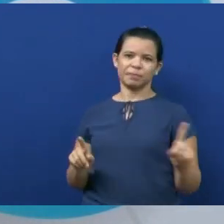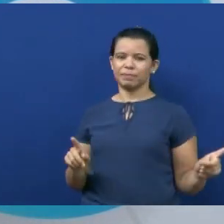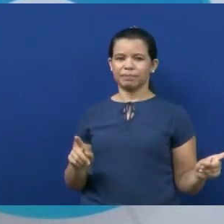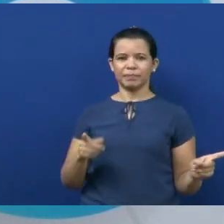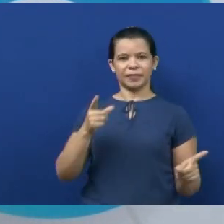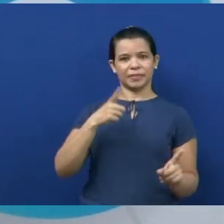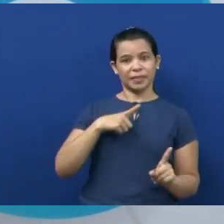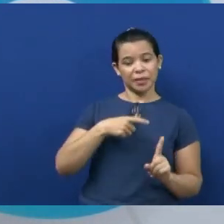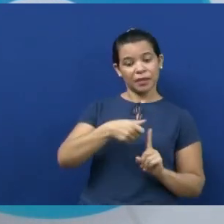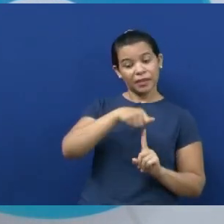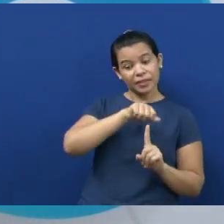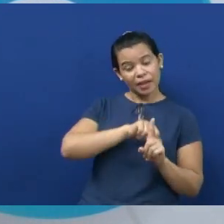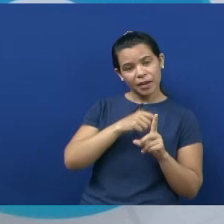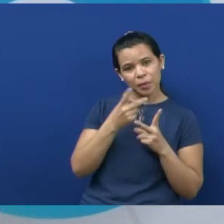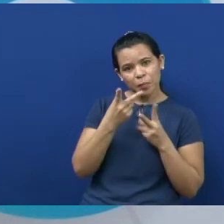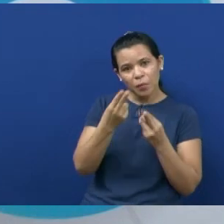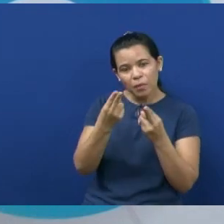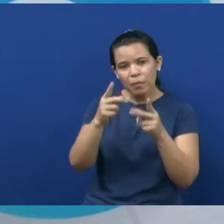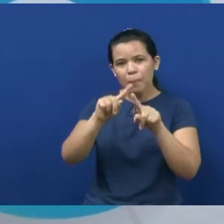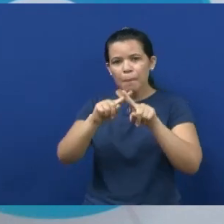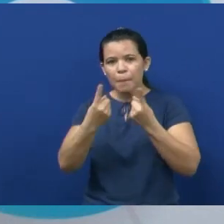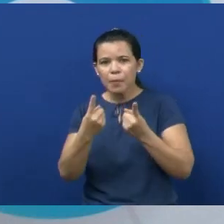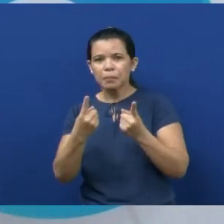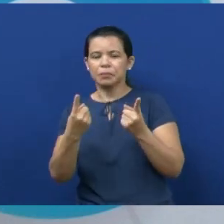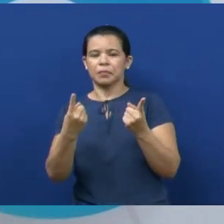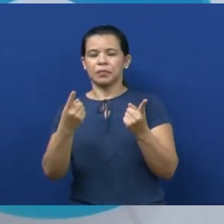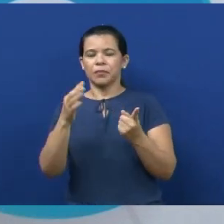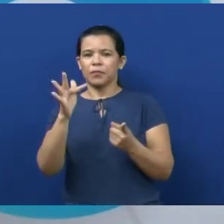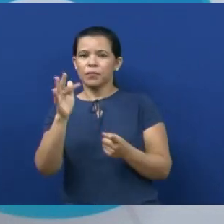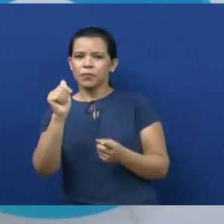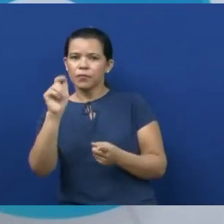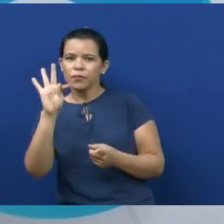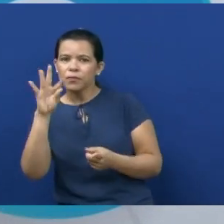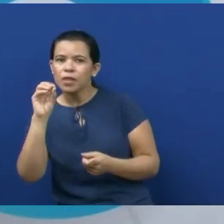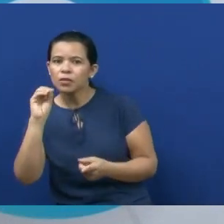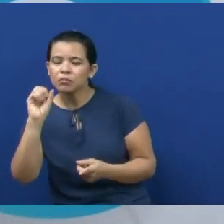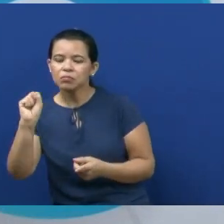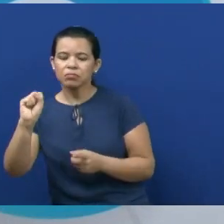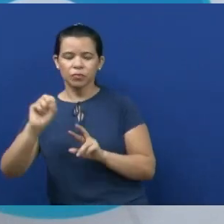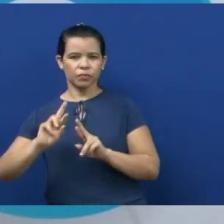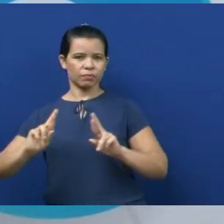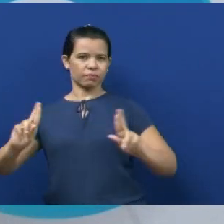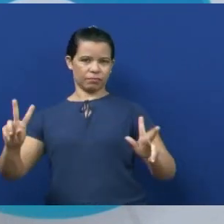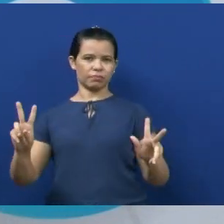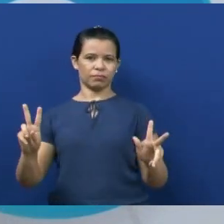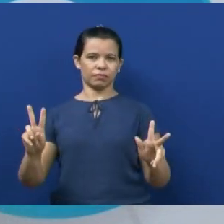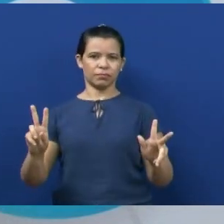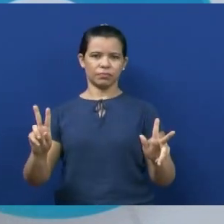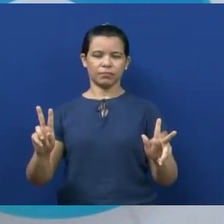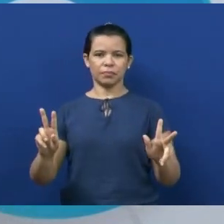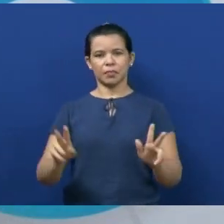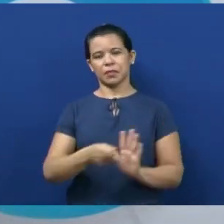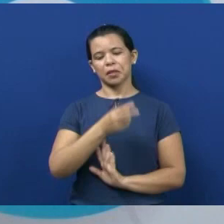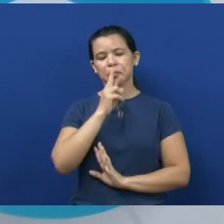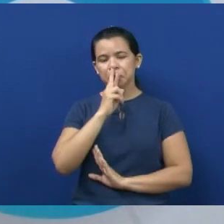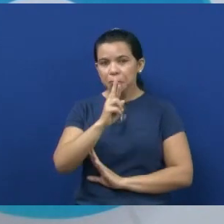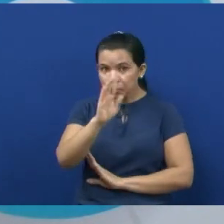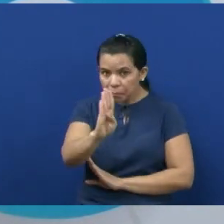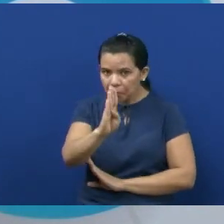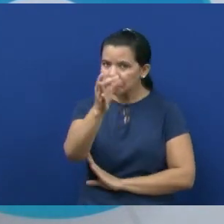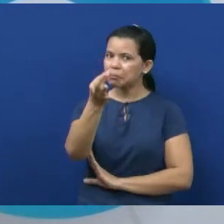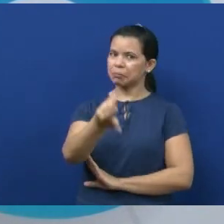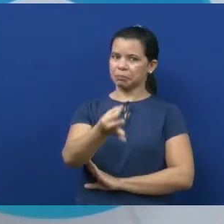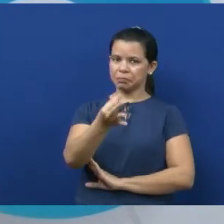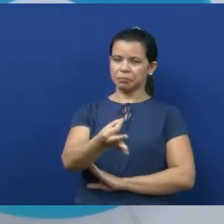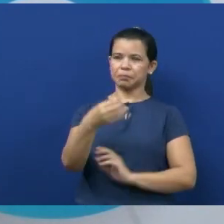com fatos históricos marcantes dentro de cada sociedade. Então, acertou quem respondeu a letra B, porque a letra